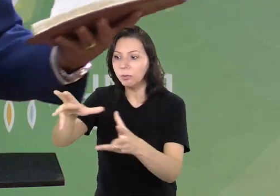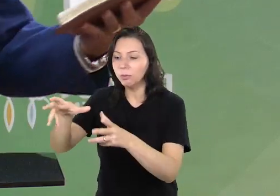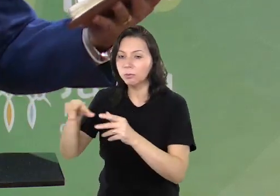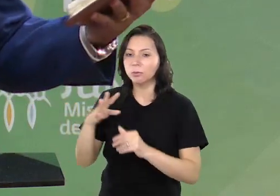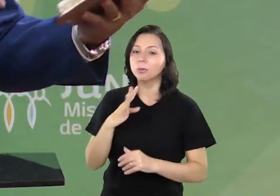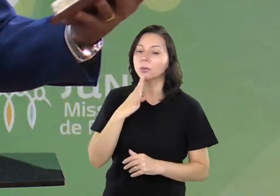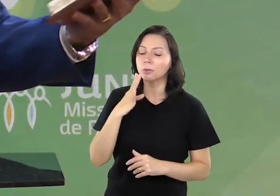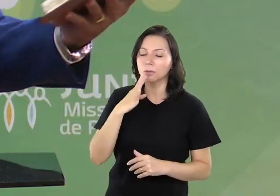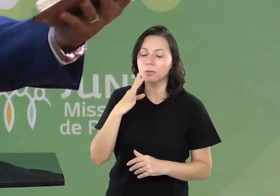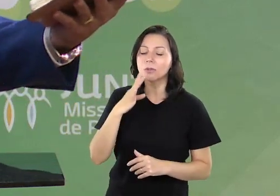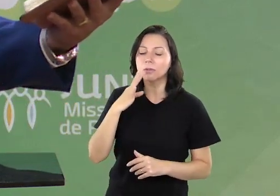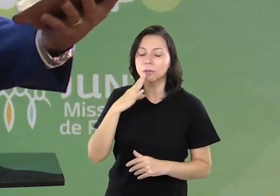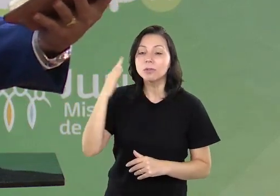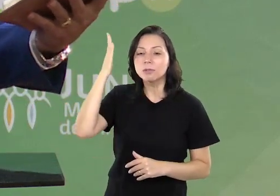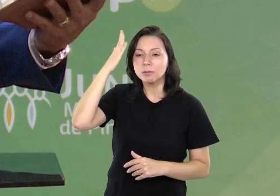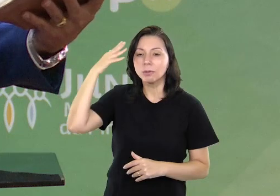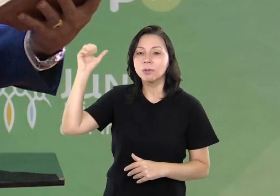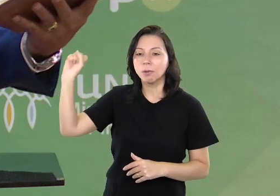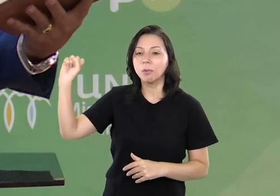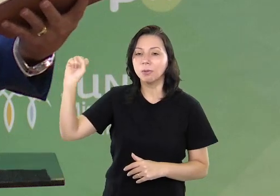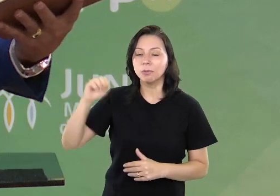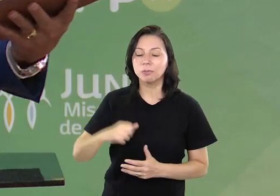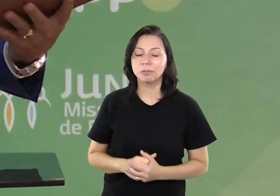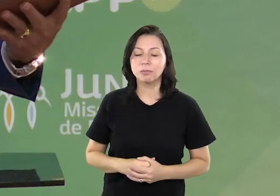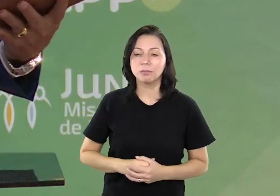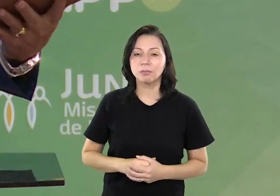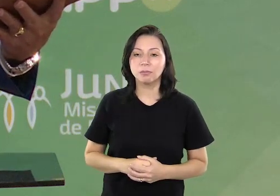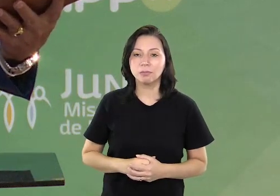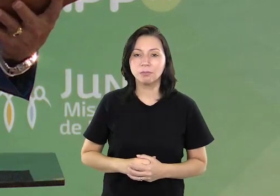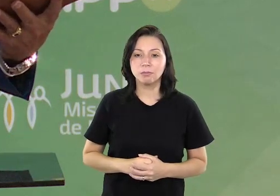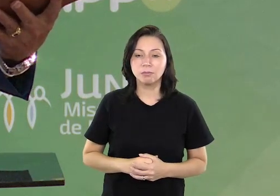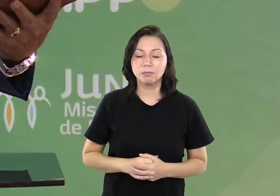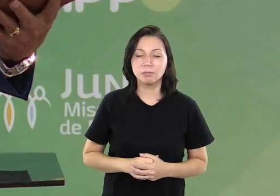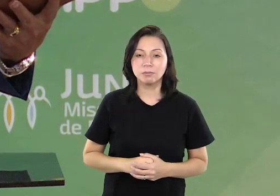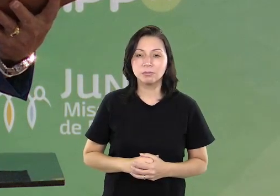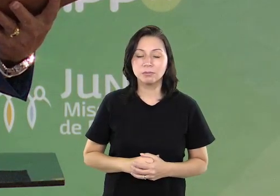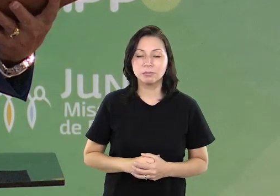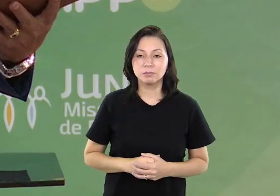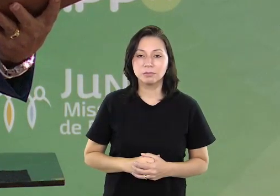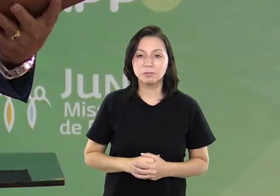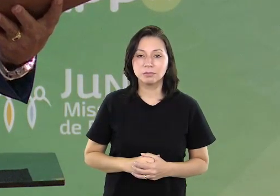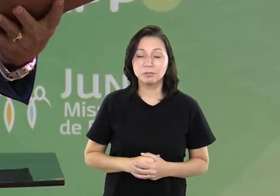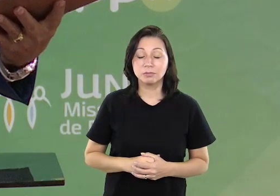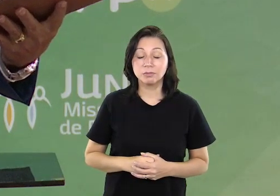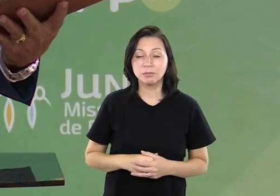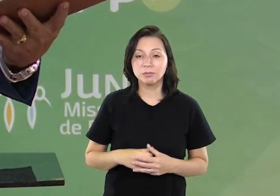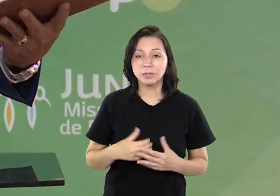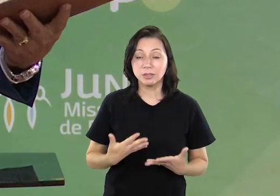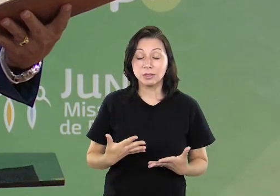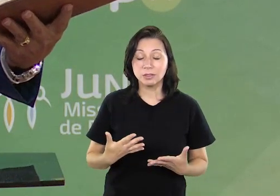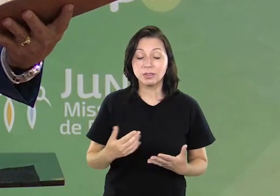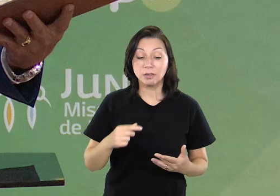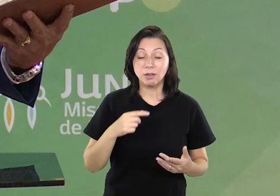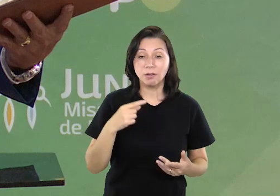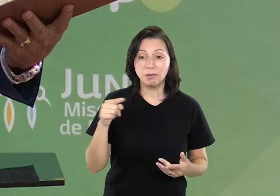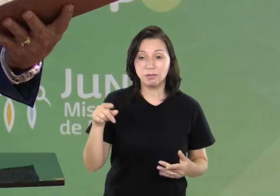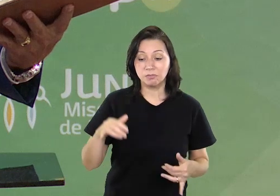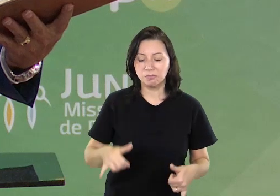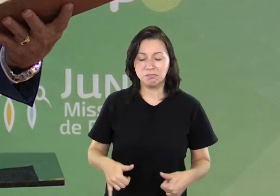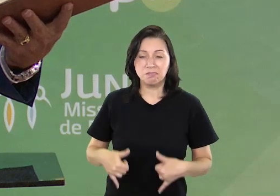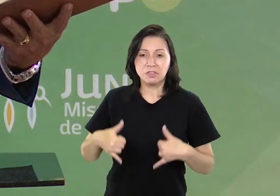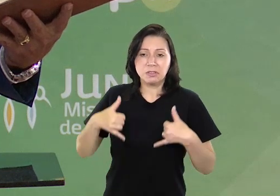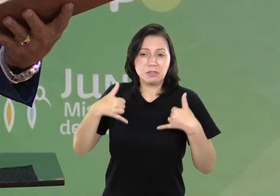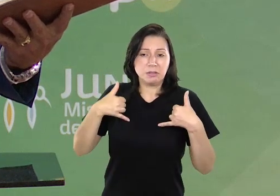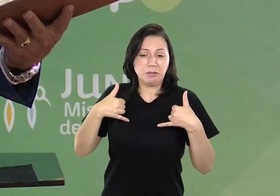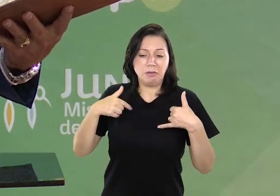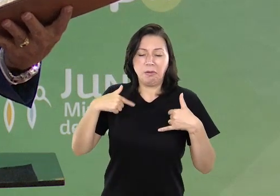curiosamente e vai fazer uma afirmação diz assim engrandeci me sobrepujeia a todos os que viveram